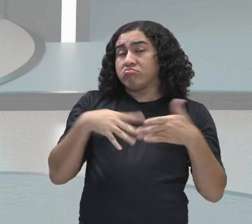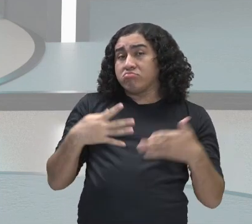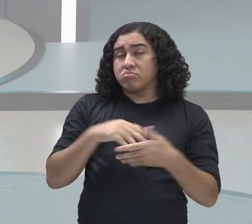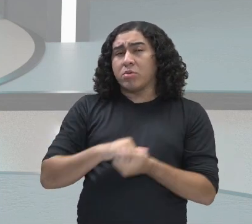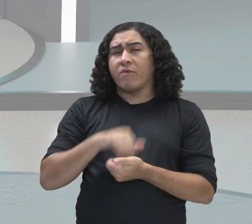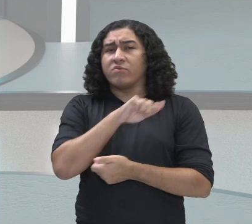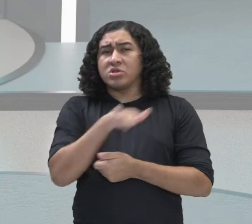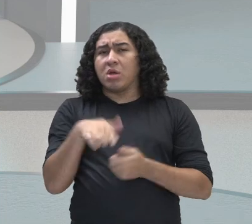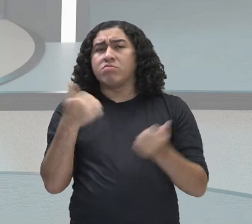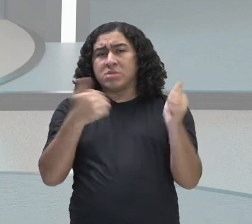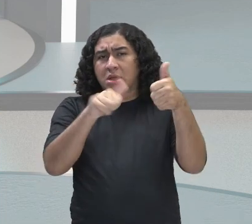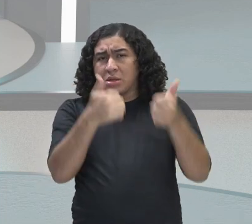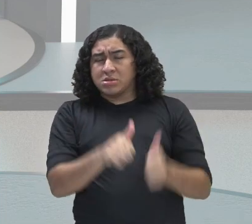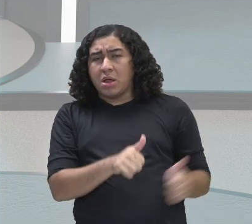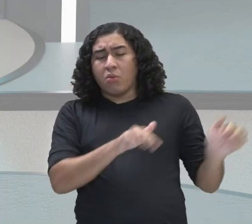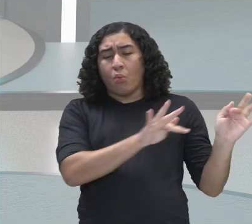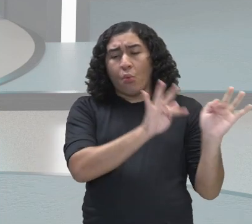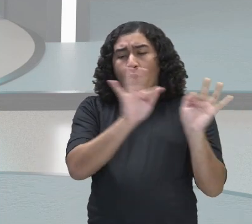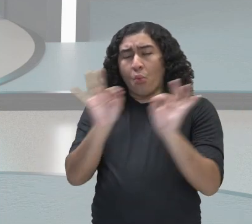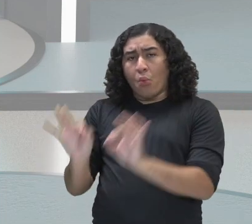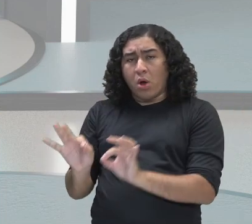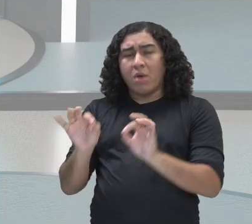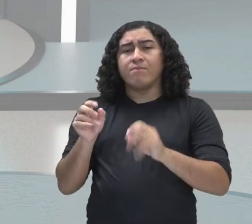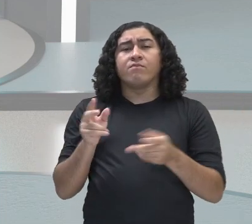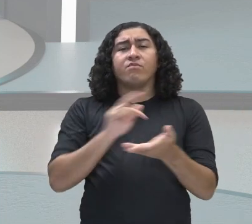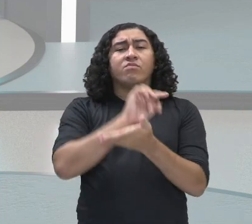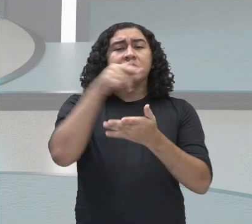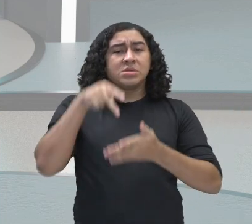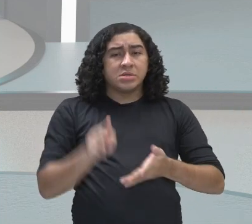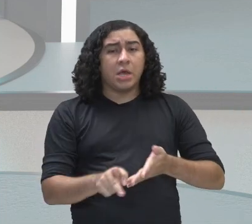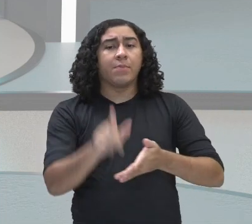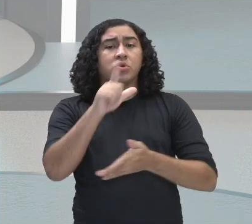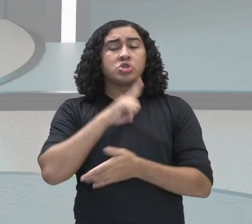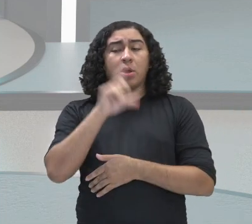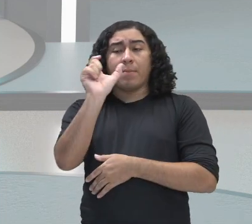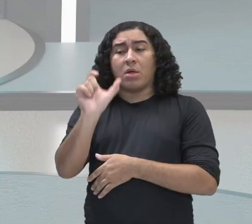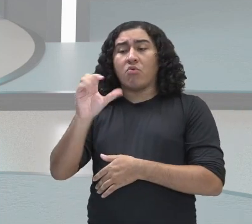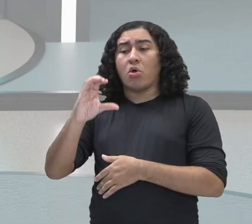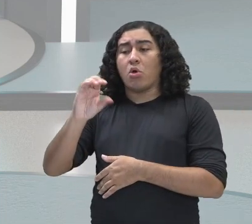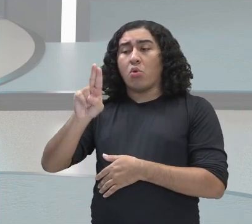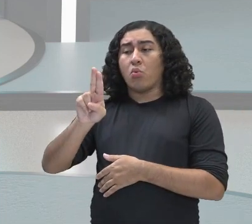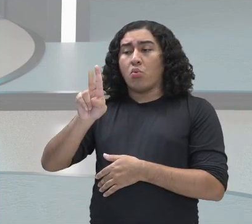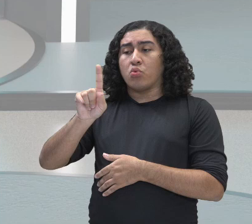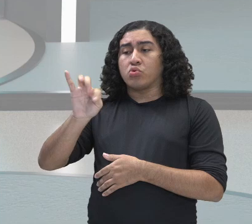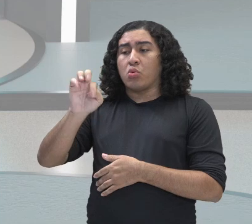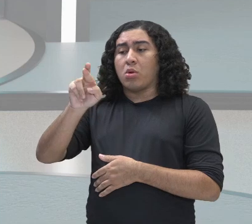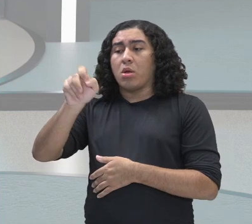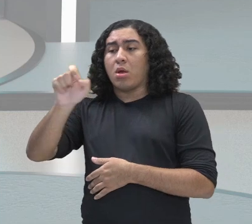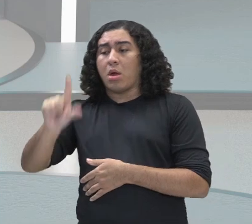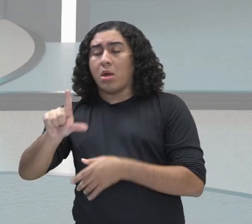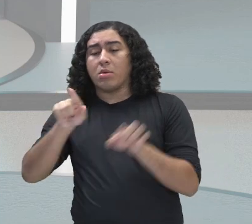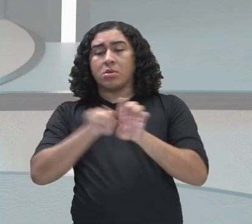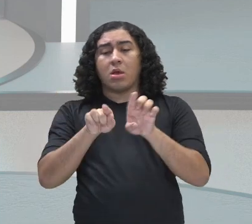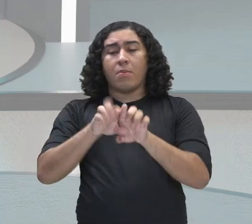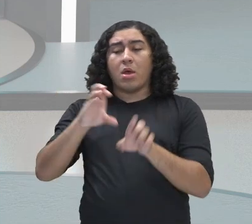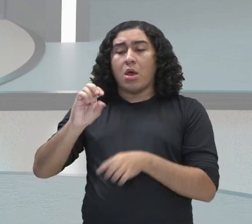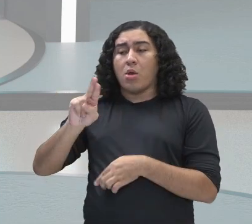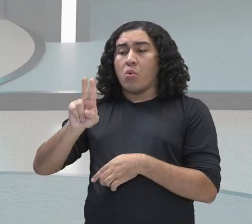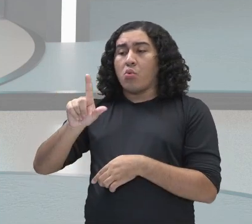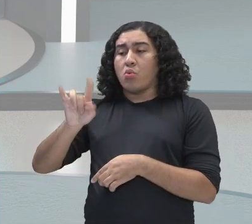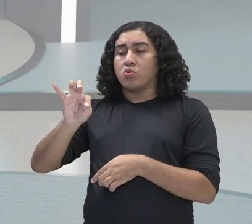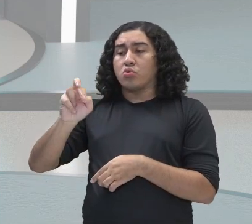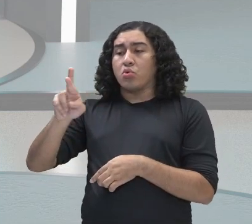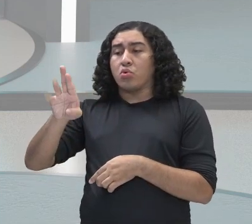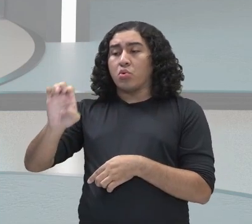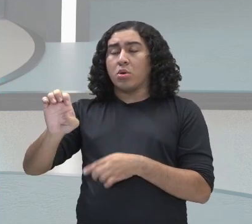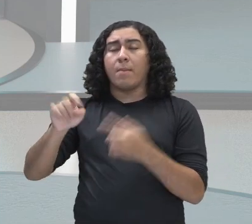puderam acompanhar junto comigo que várias vezes tinha a palavra cultural, cultures, ok? Por